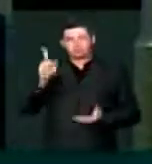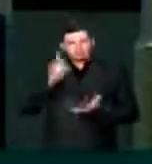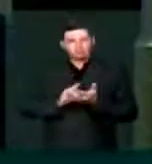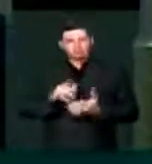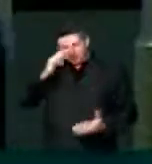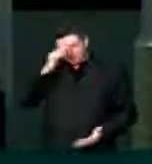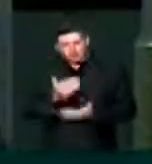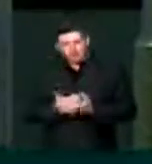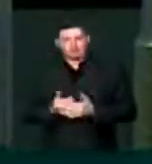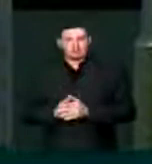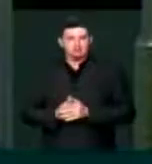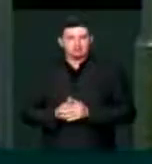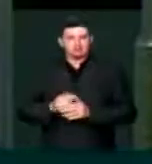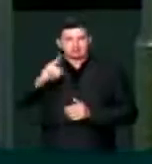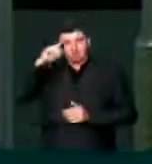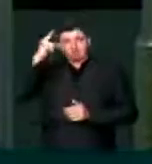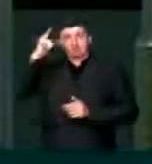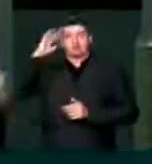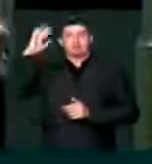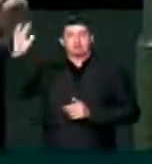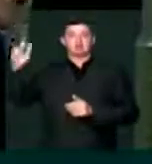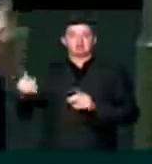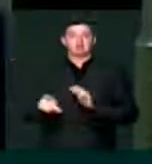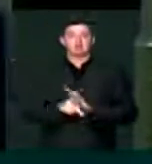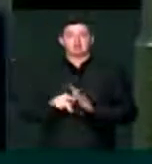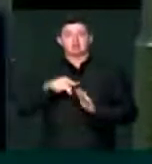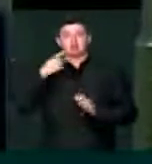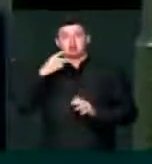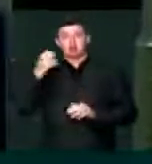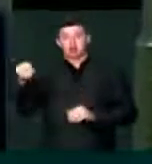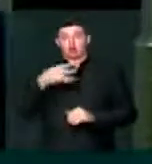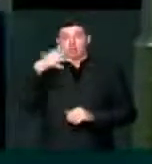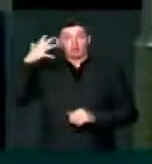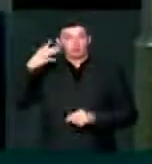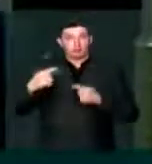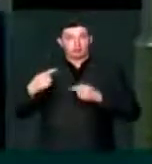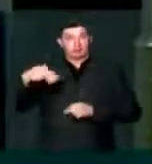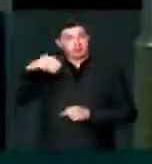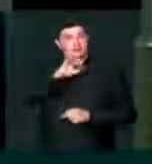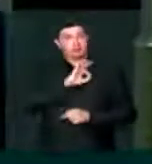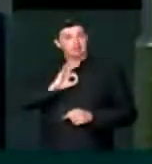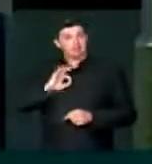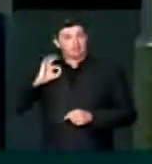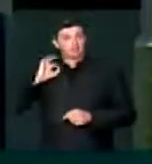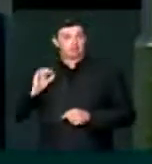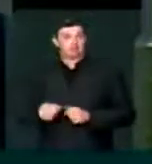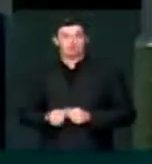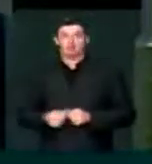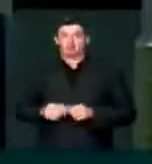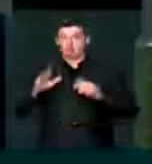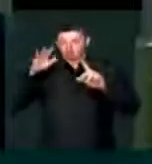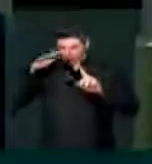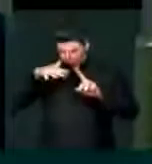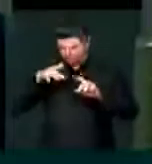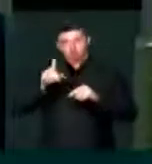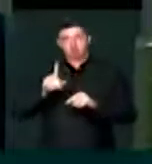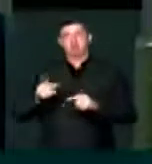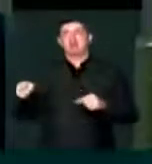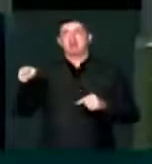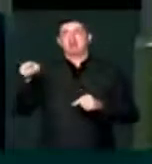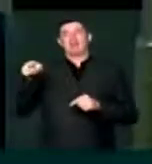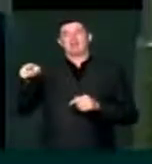sinceramente acreditavam nos ideais da chamada nova política de Marina, não vão se dobrar a